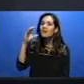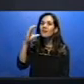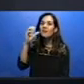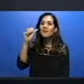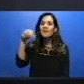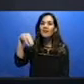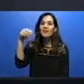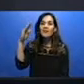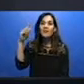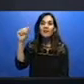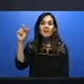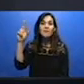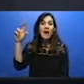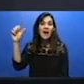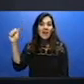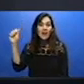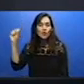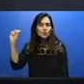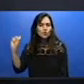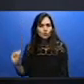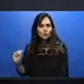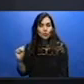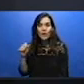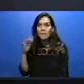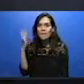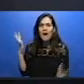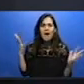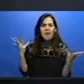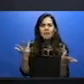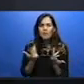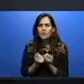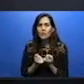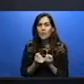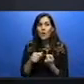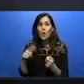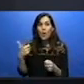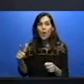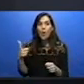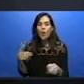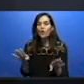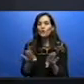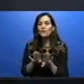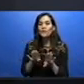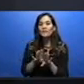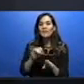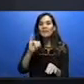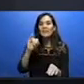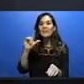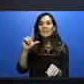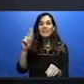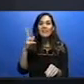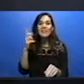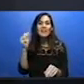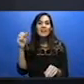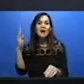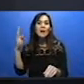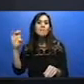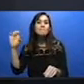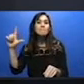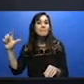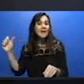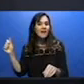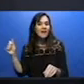Sul, no Rio Grande do Sul, olha que lugar incrível, Outro que já é mais pertinho aqui, Ilhabela, é lindo também.